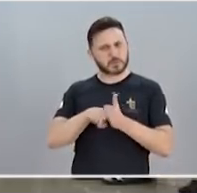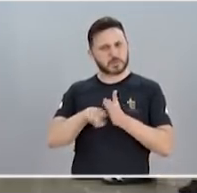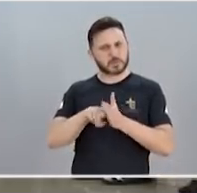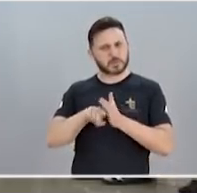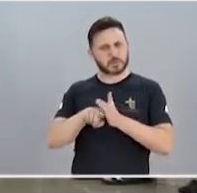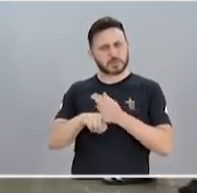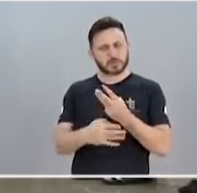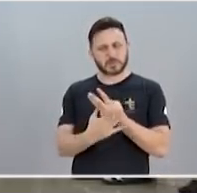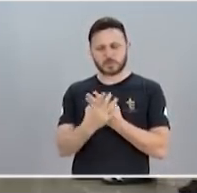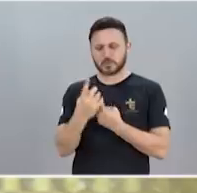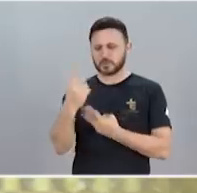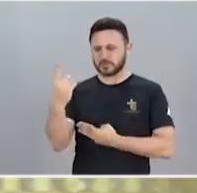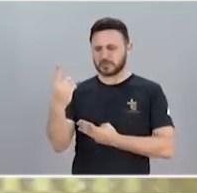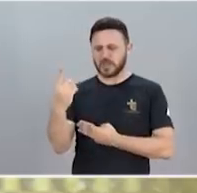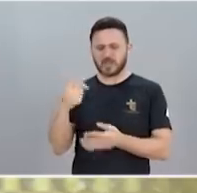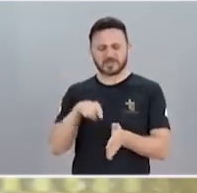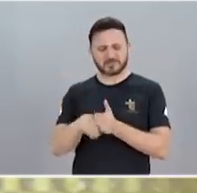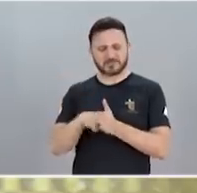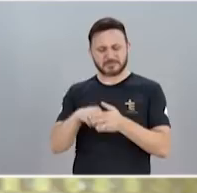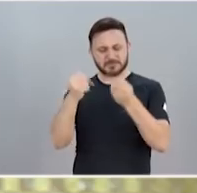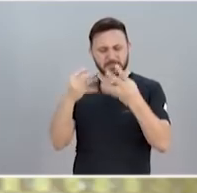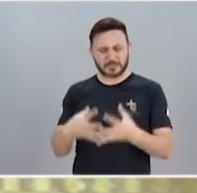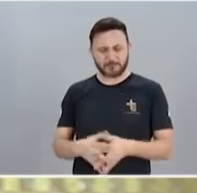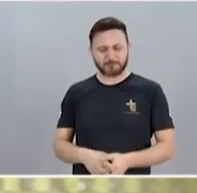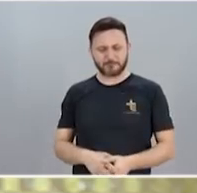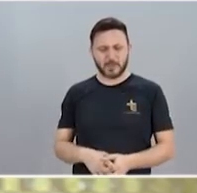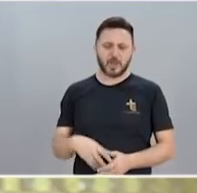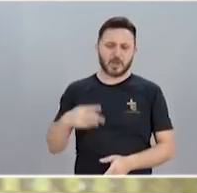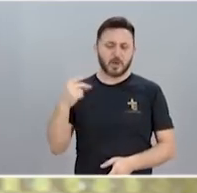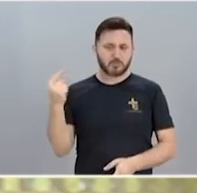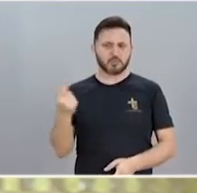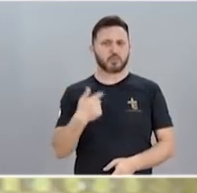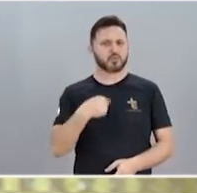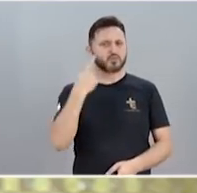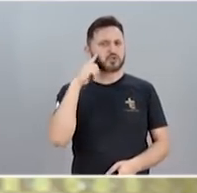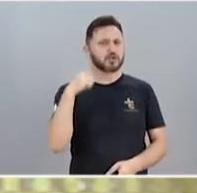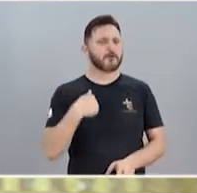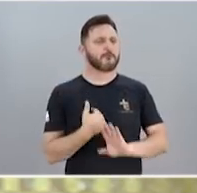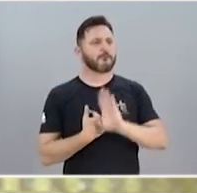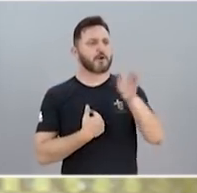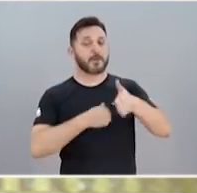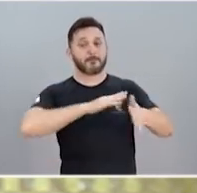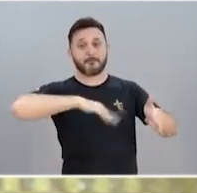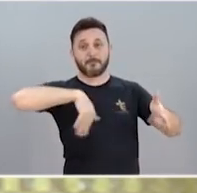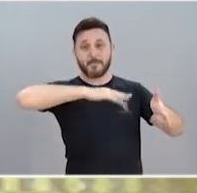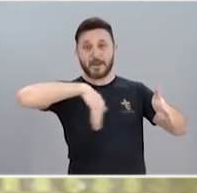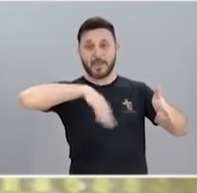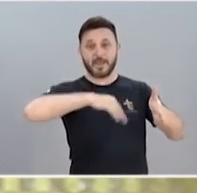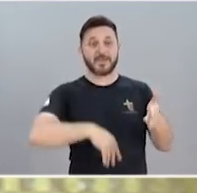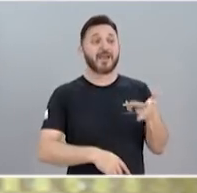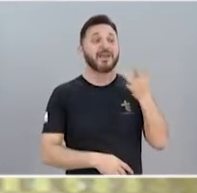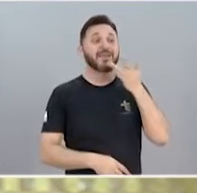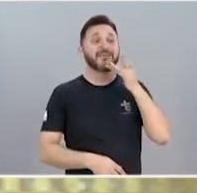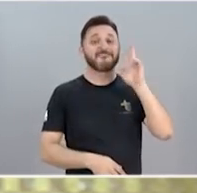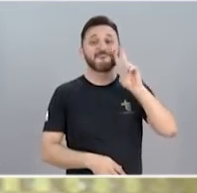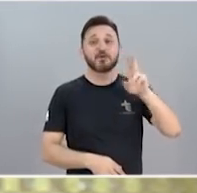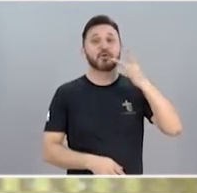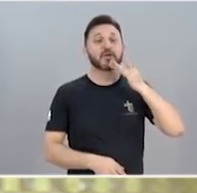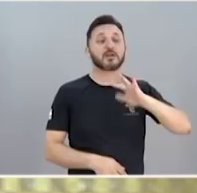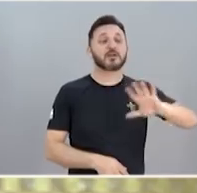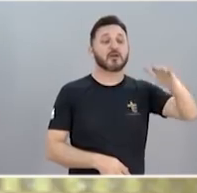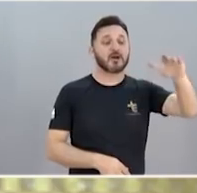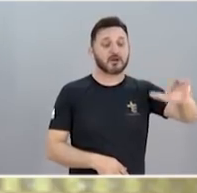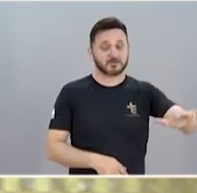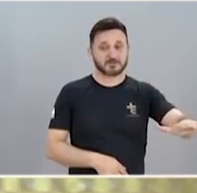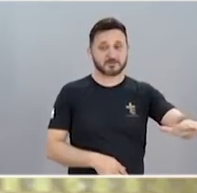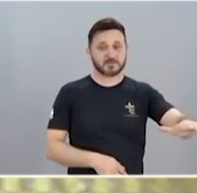Andando pela praia, viu uma criança, na sua inocência,